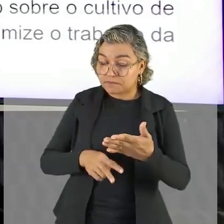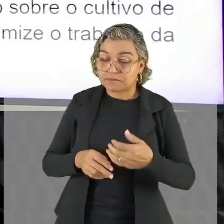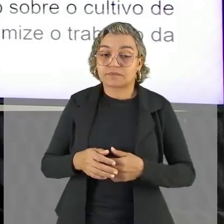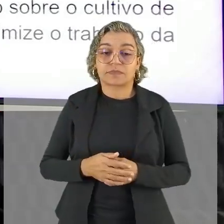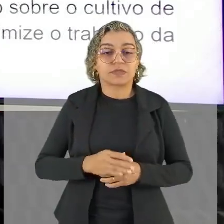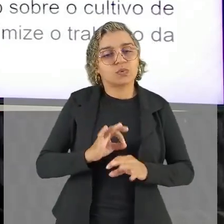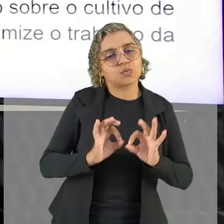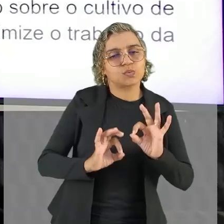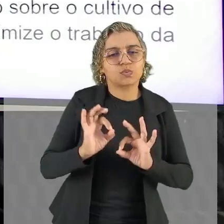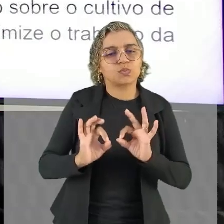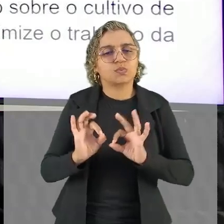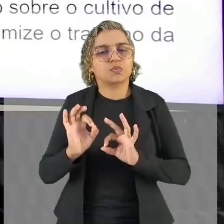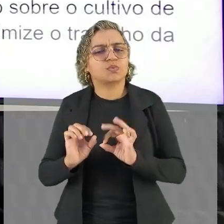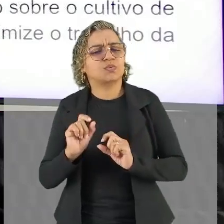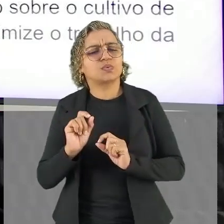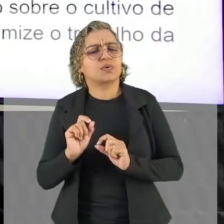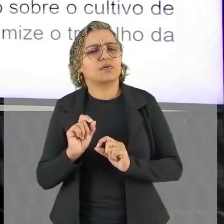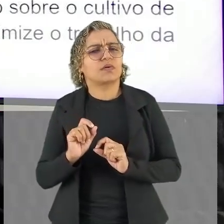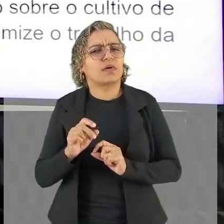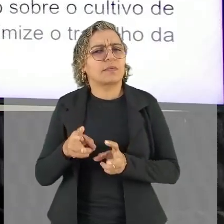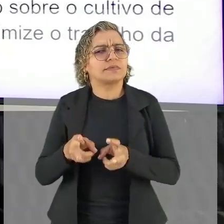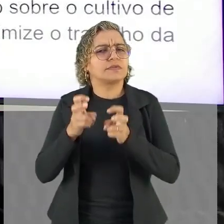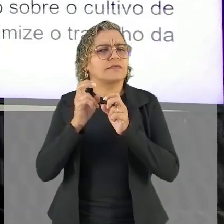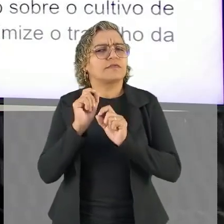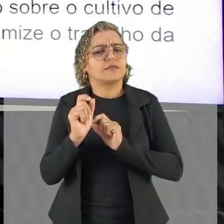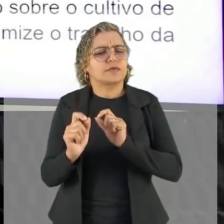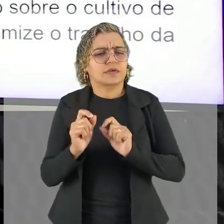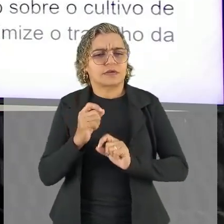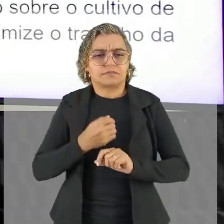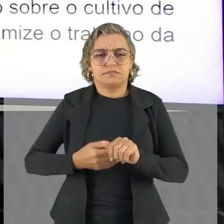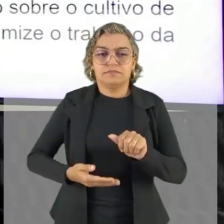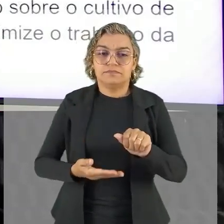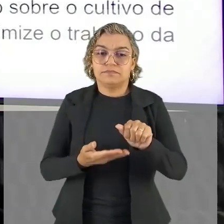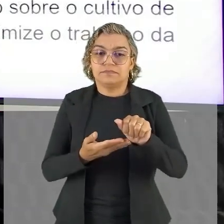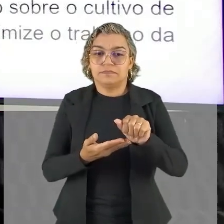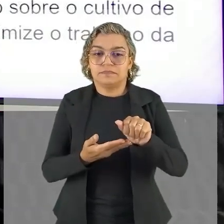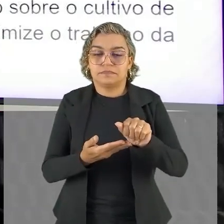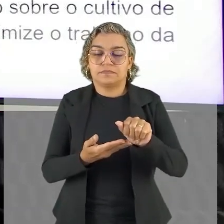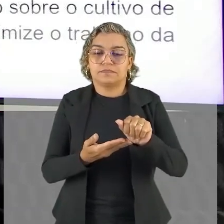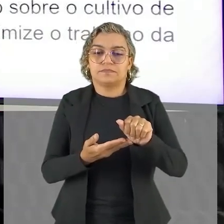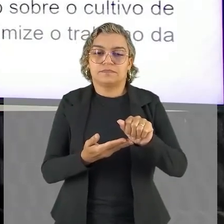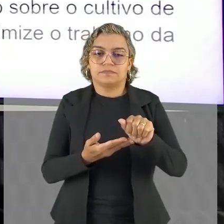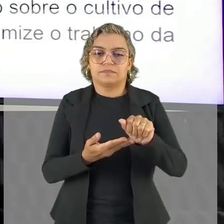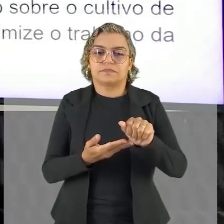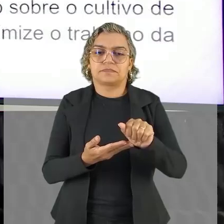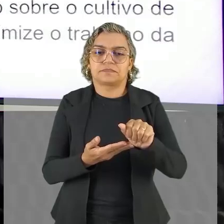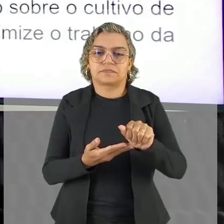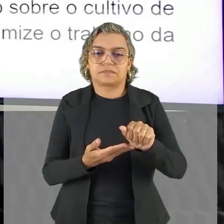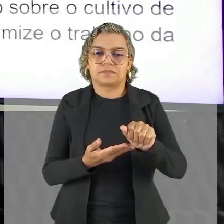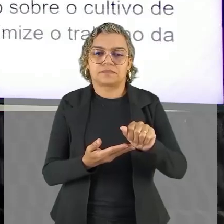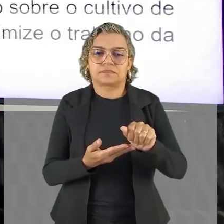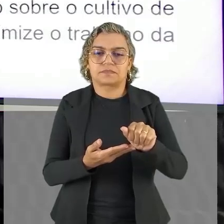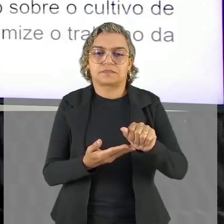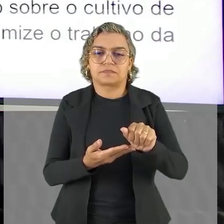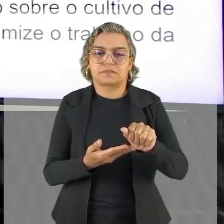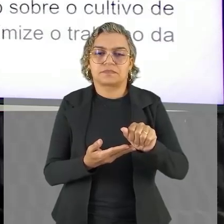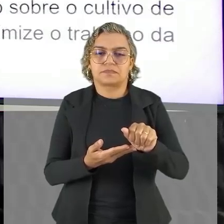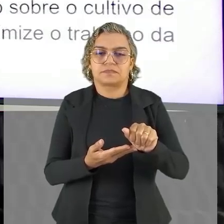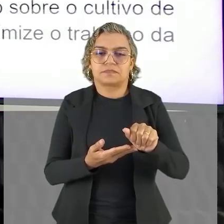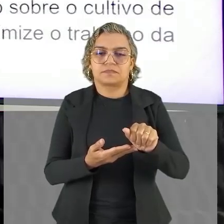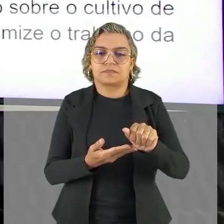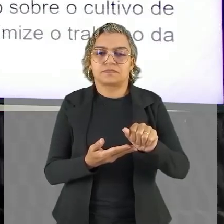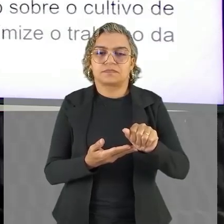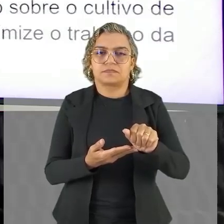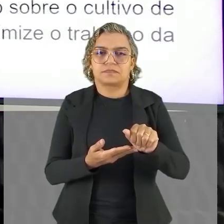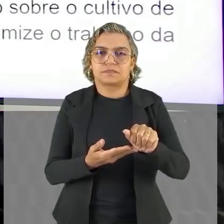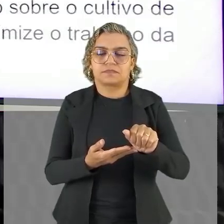essa organização enunciativa, eu posso observar que discutem, ou seja, os poemas, né, discutem, os dois textos,